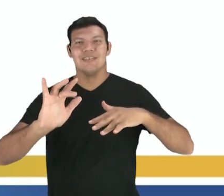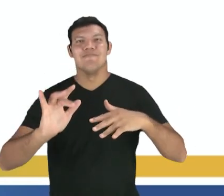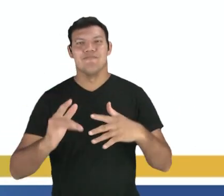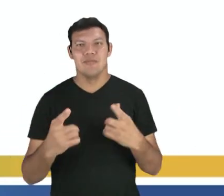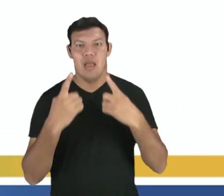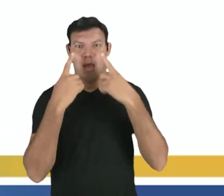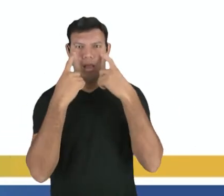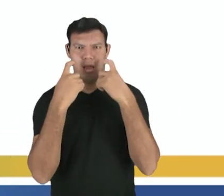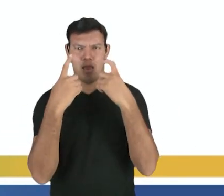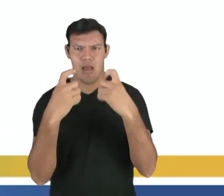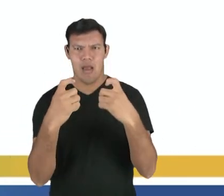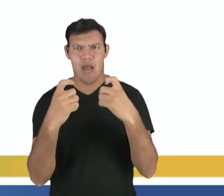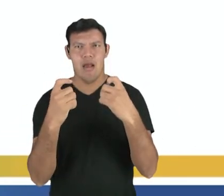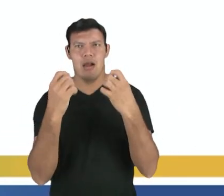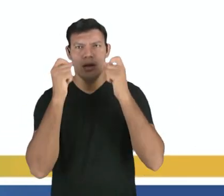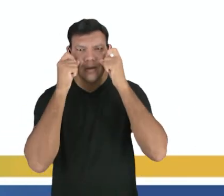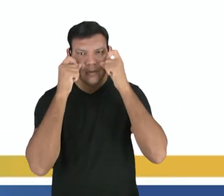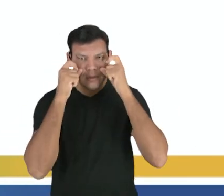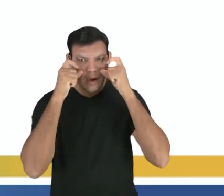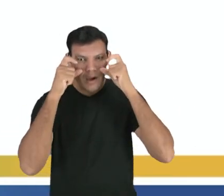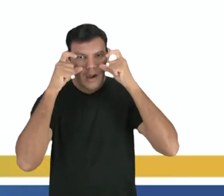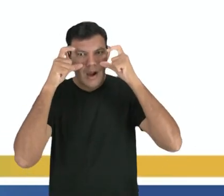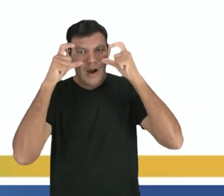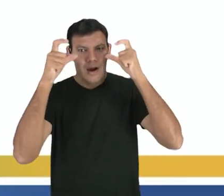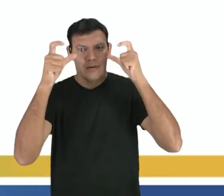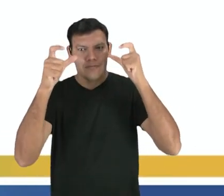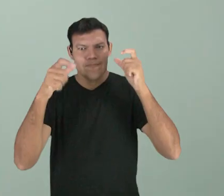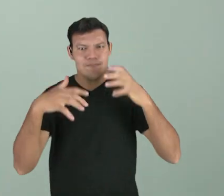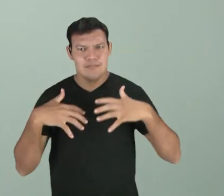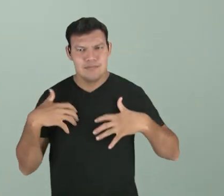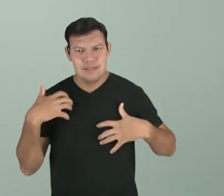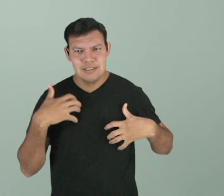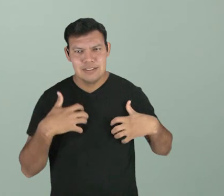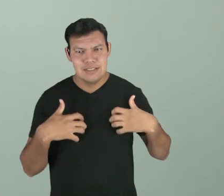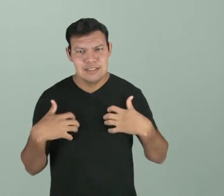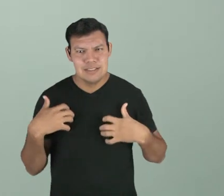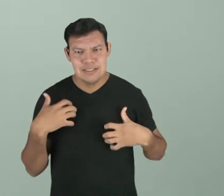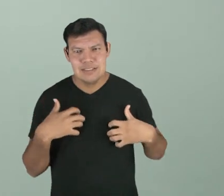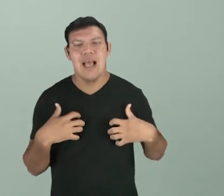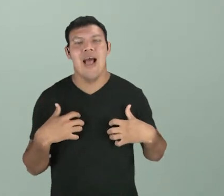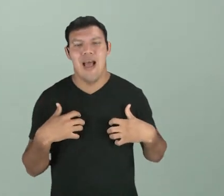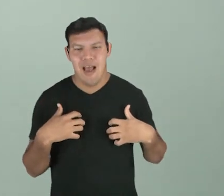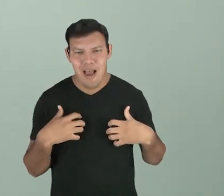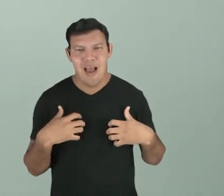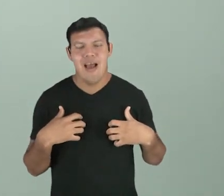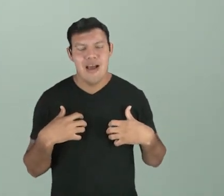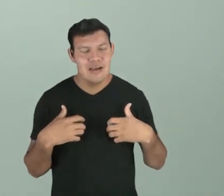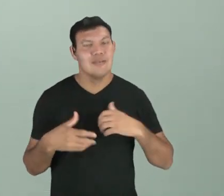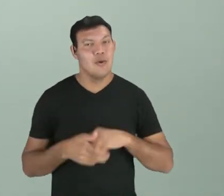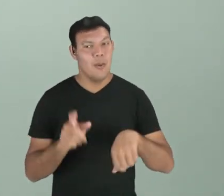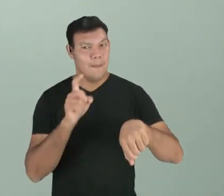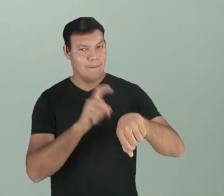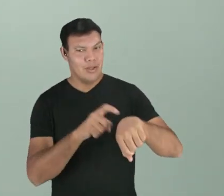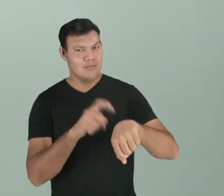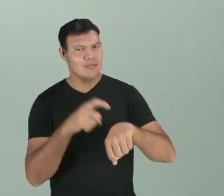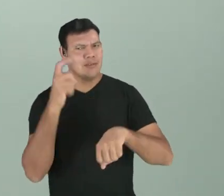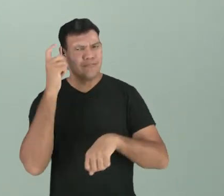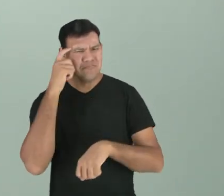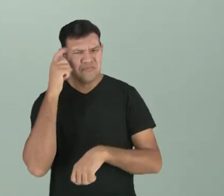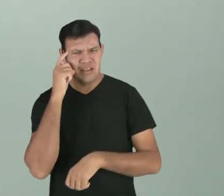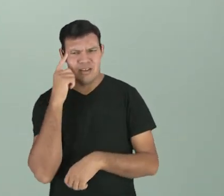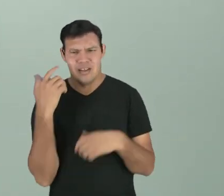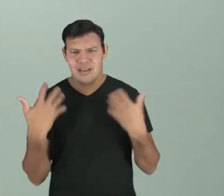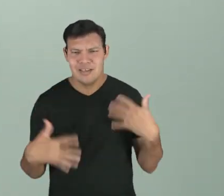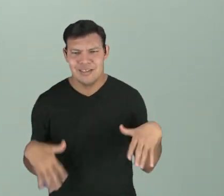é o ponto que vai rápido em poucas ações geral o desfecho da história é o momento em que você pensa